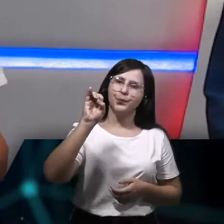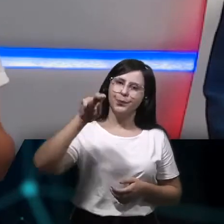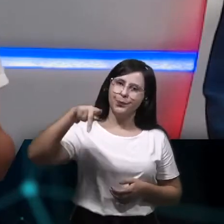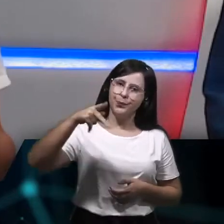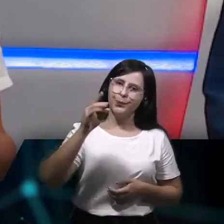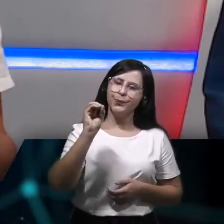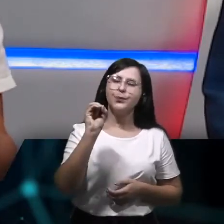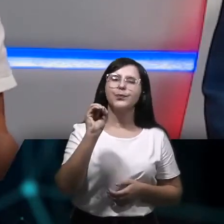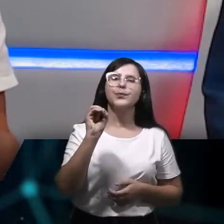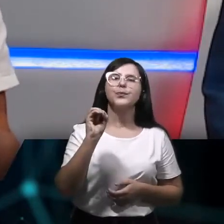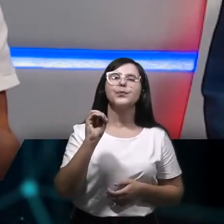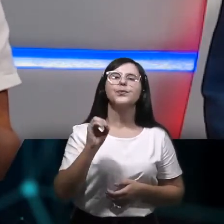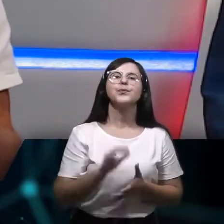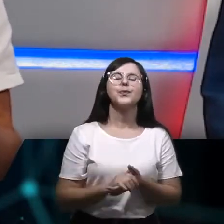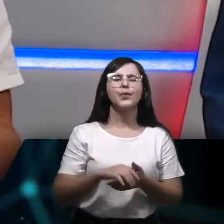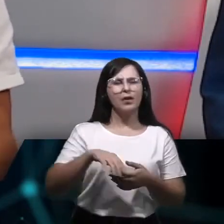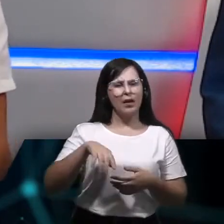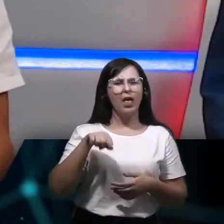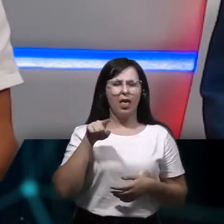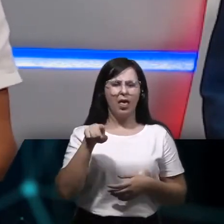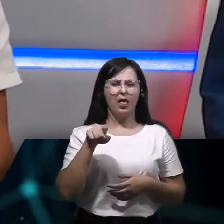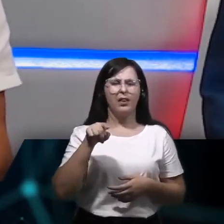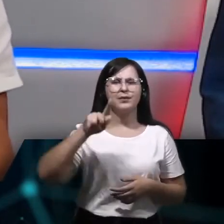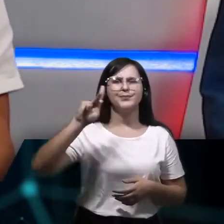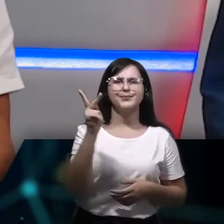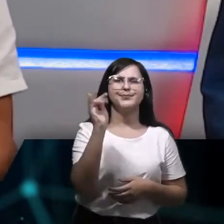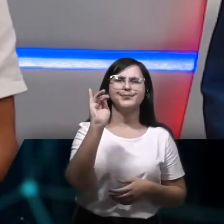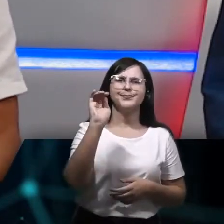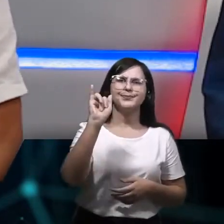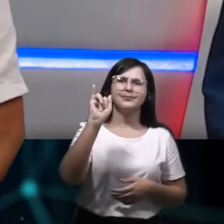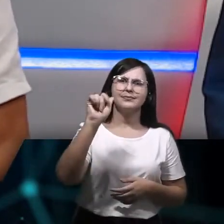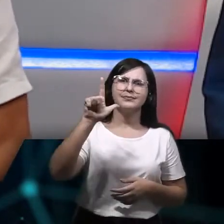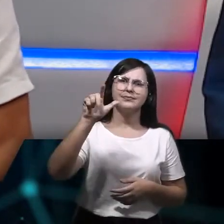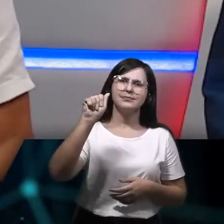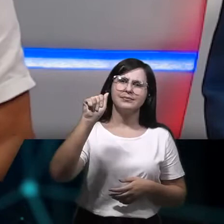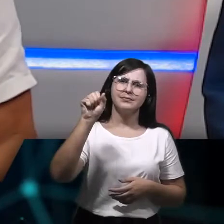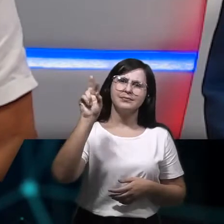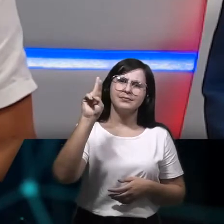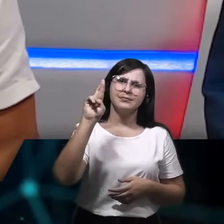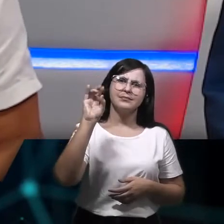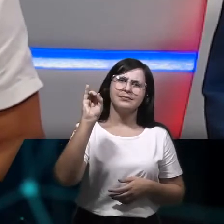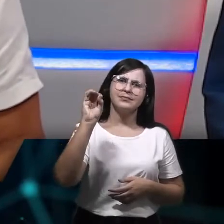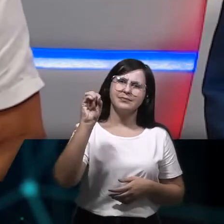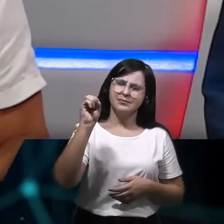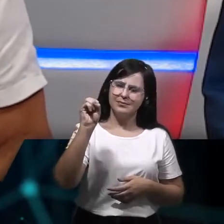o candidato Hilário, na última entrevista que ele deu